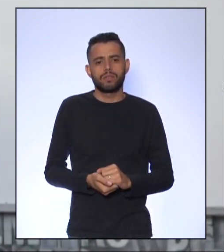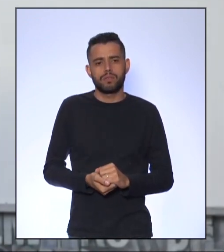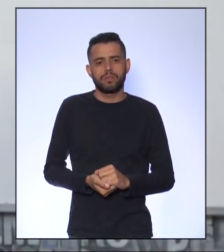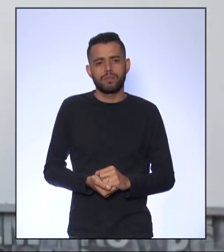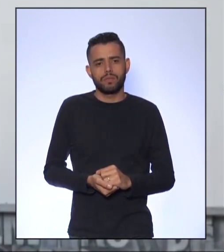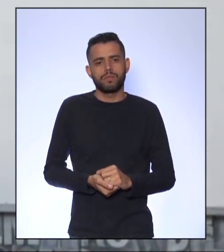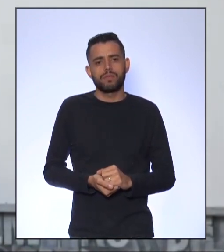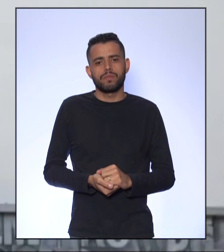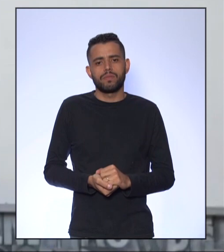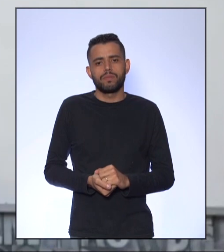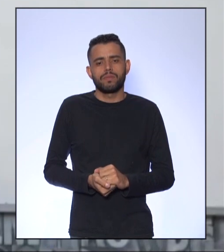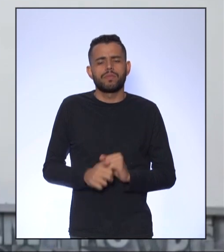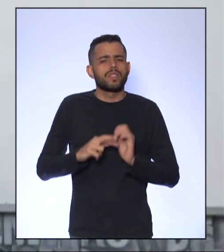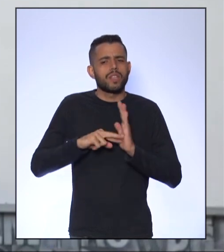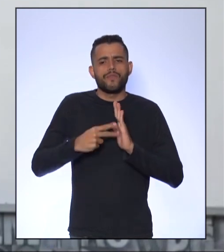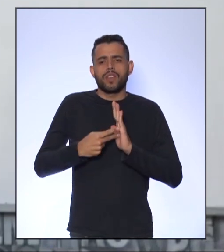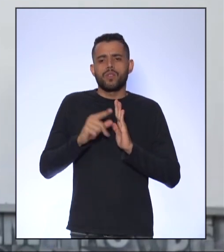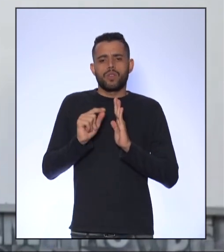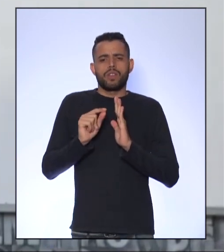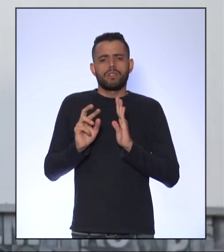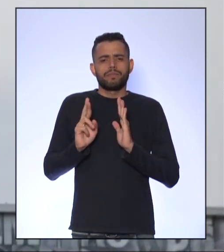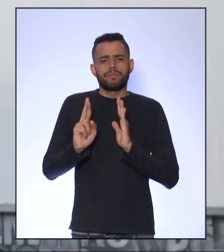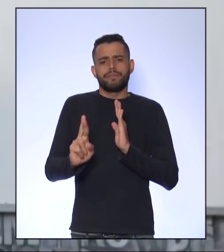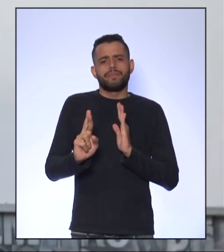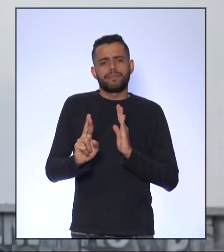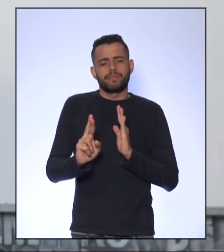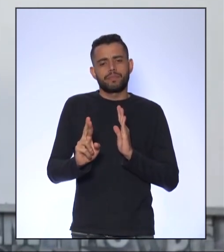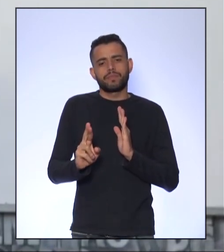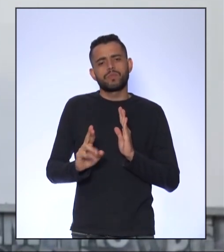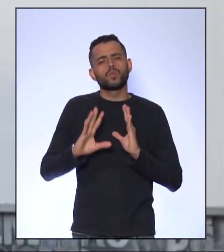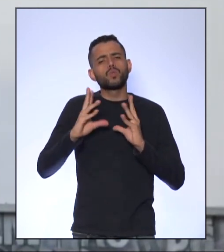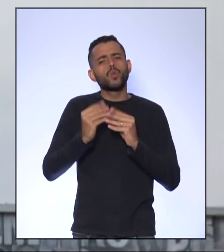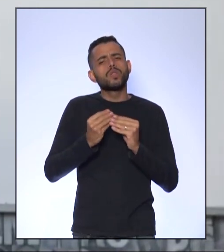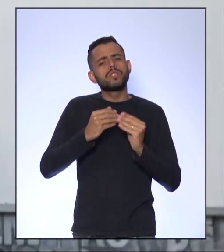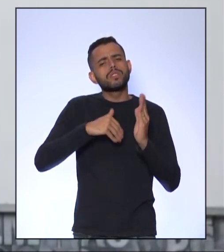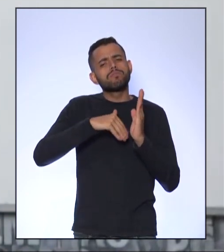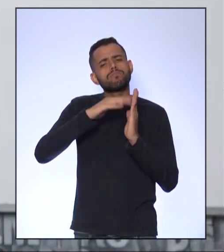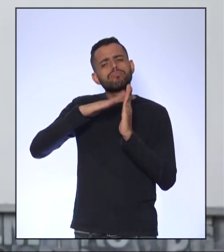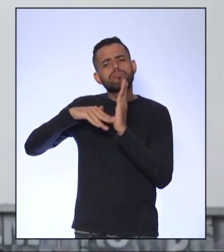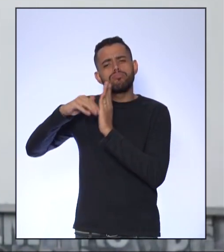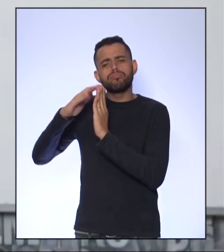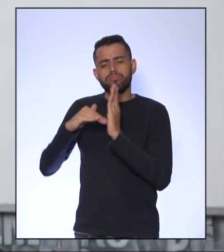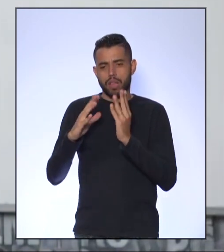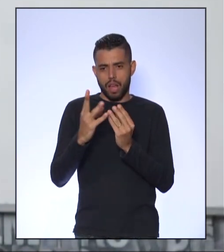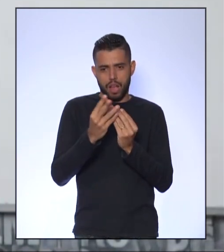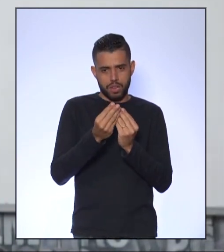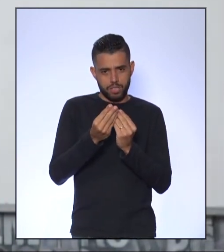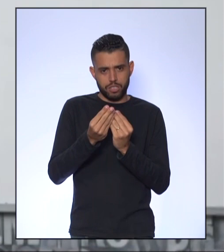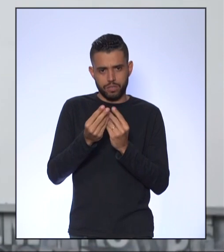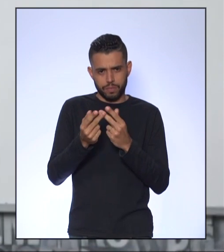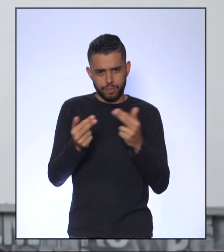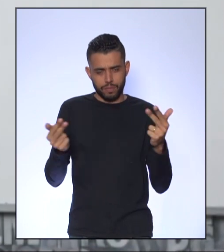Tá? E o que isso significa, professor? As obras de arte vão ser para a gente